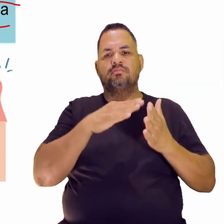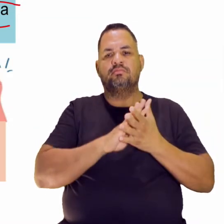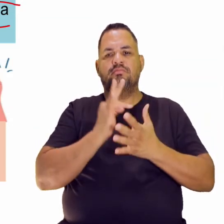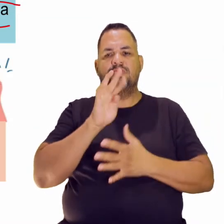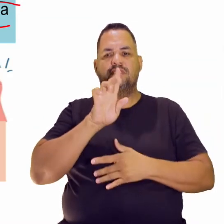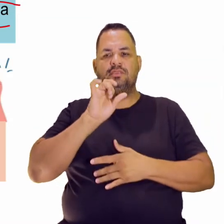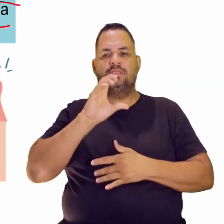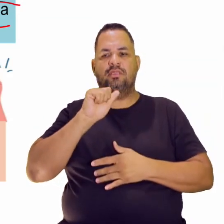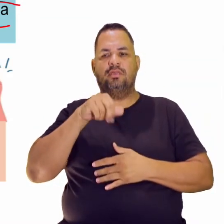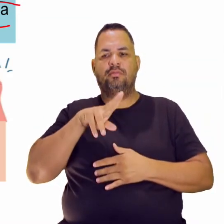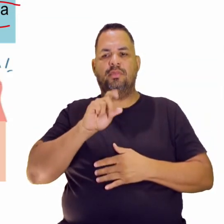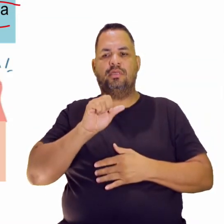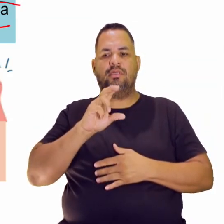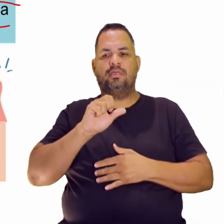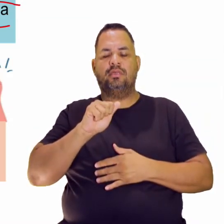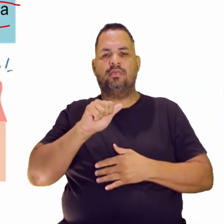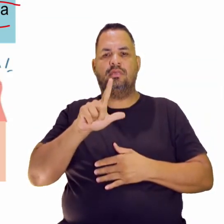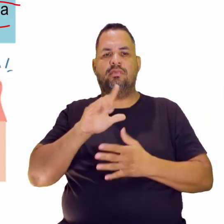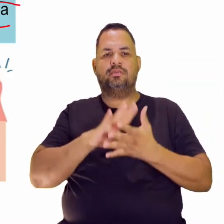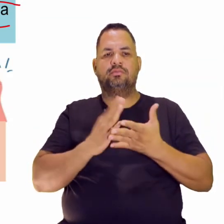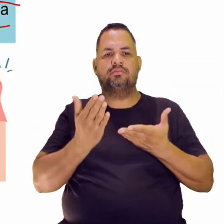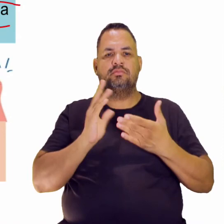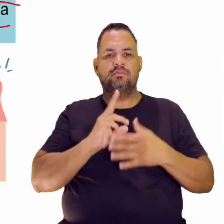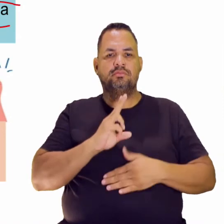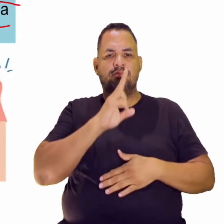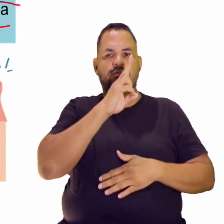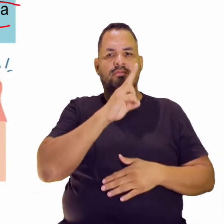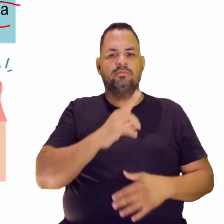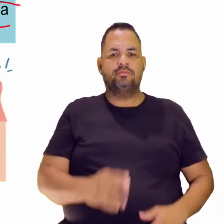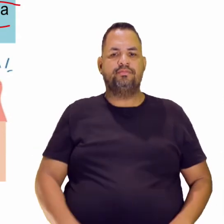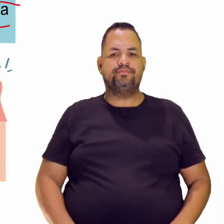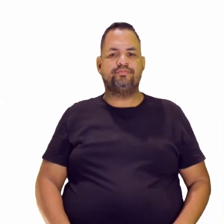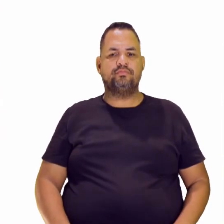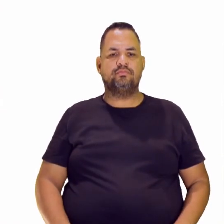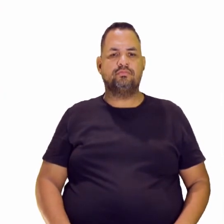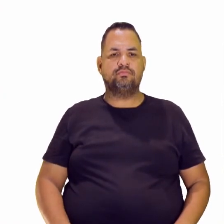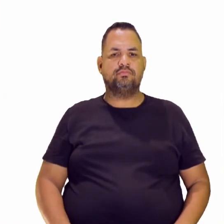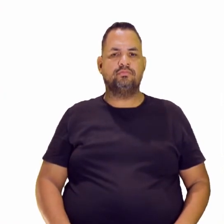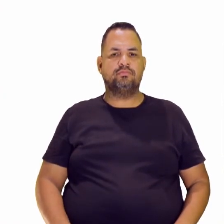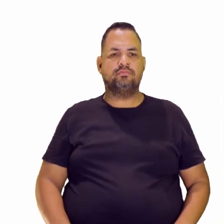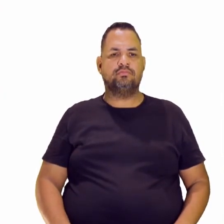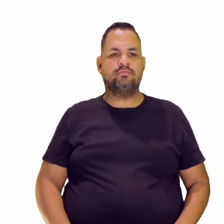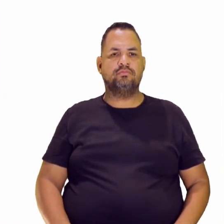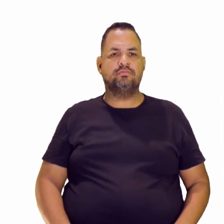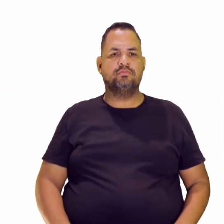está aí explicado aí o forte engajamento dele, né?